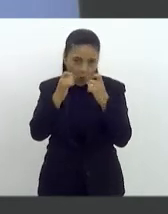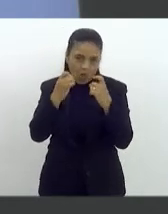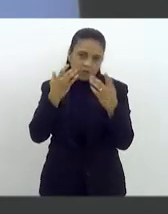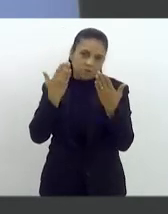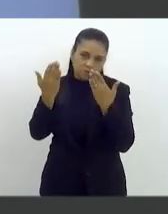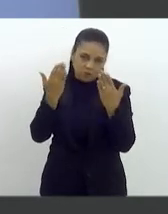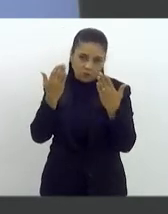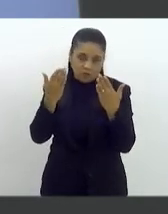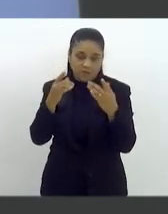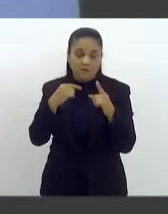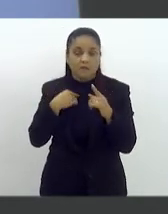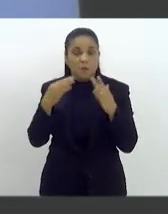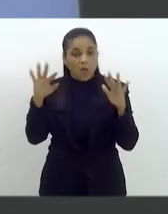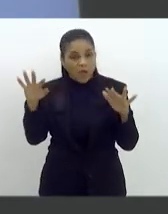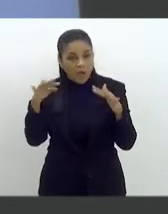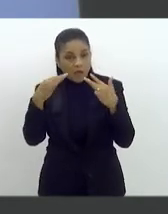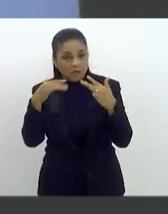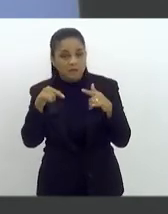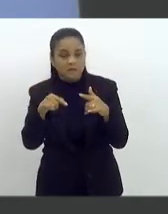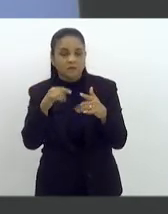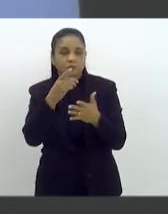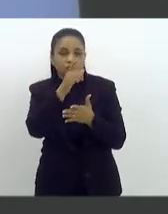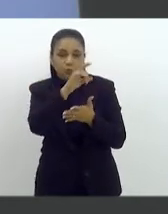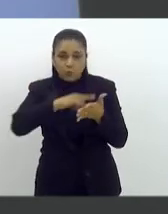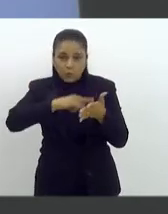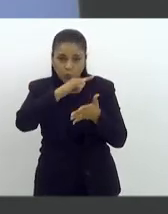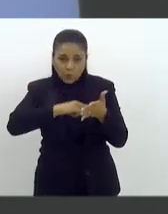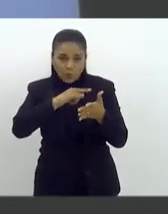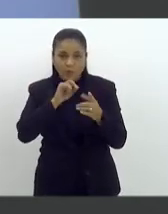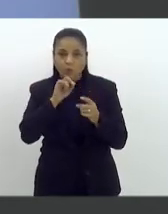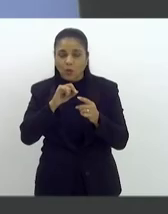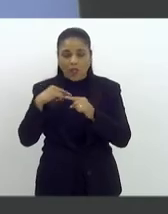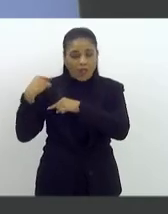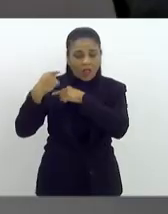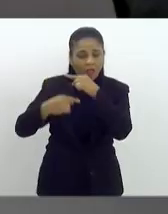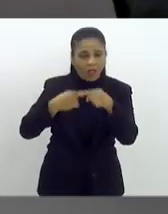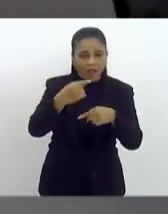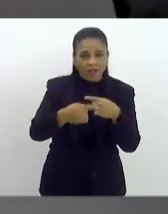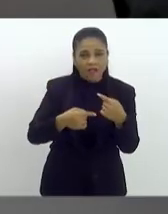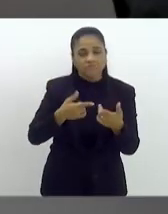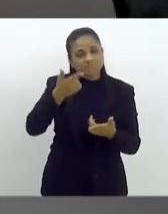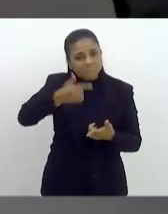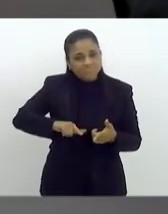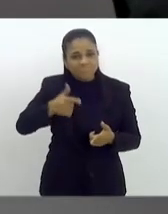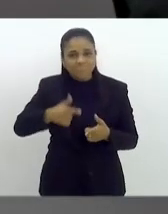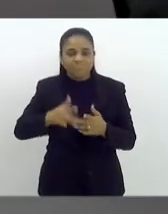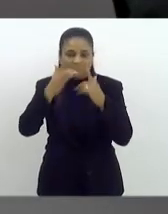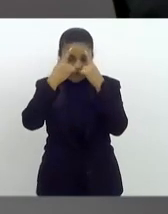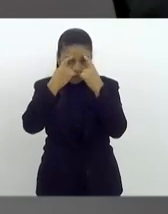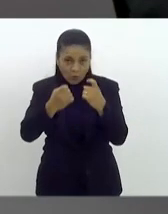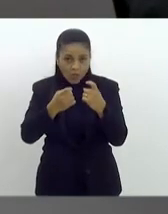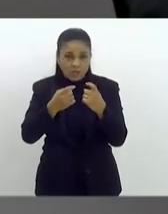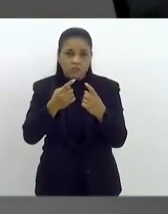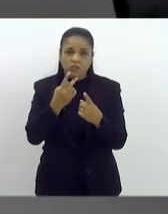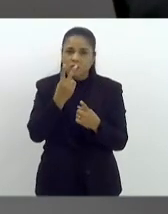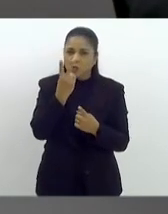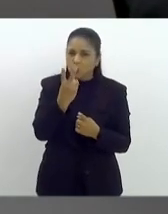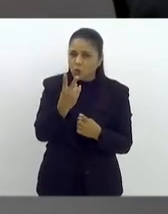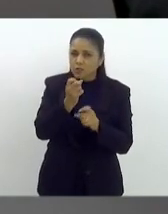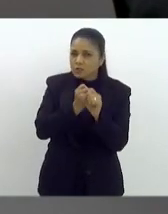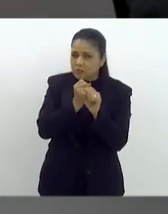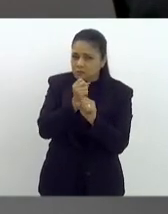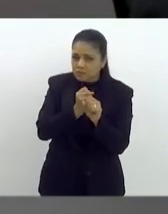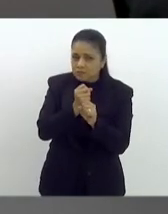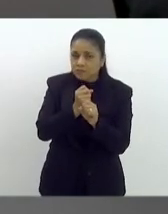dossiê muito se fala do ciclo da violência né mas há duas edições a gente também tem tratado